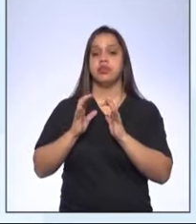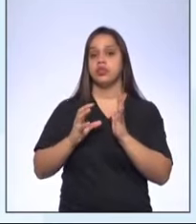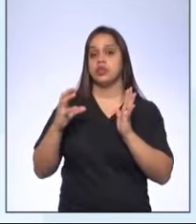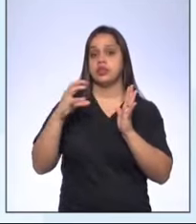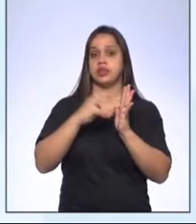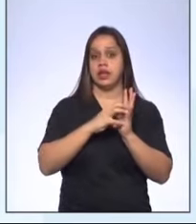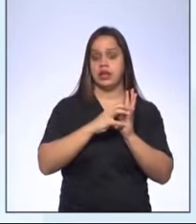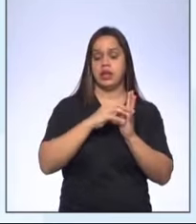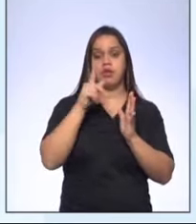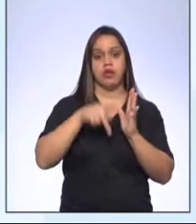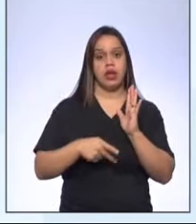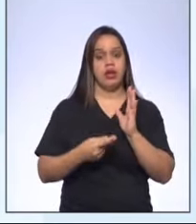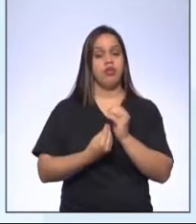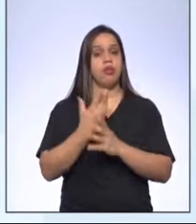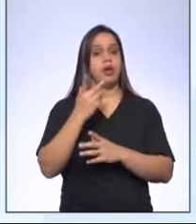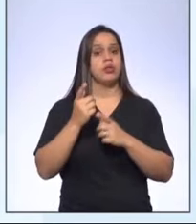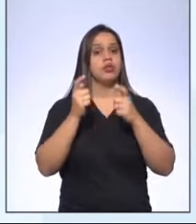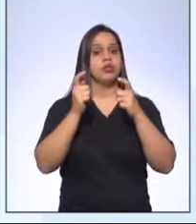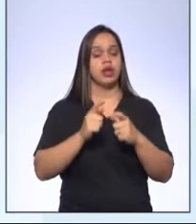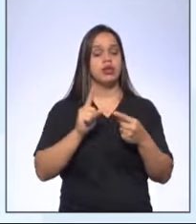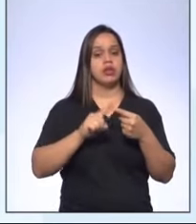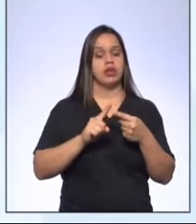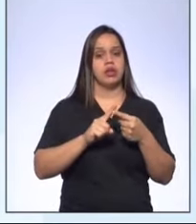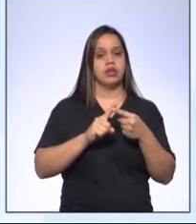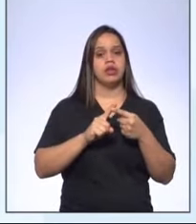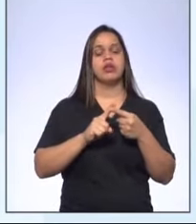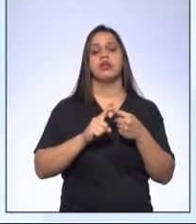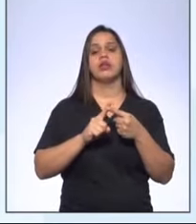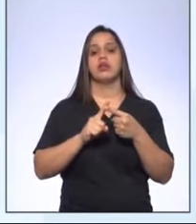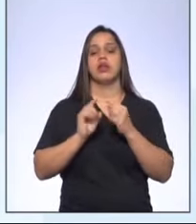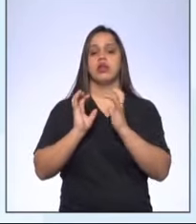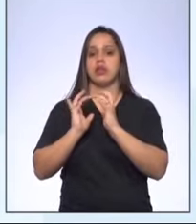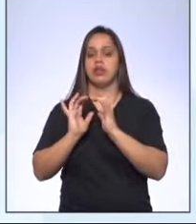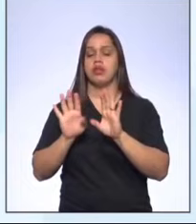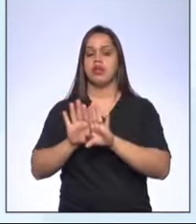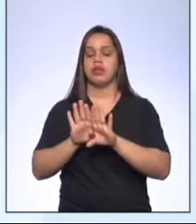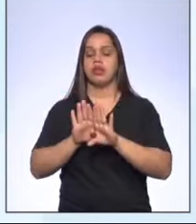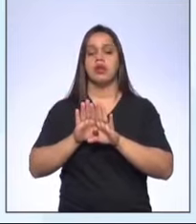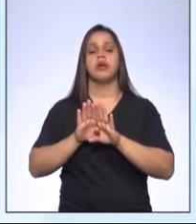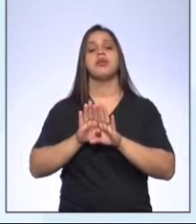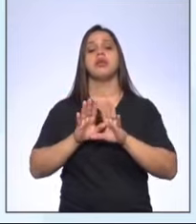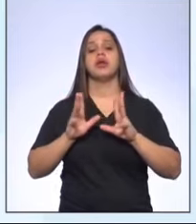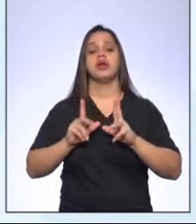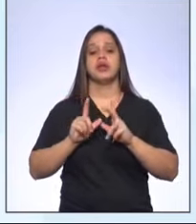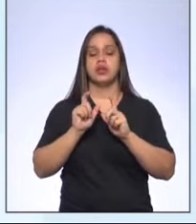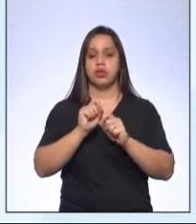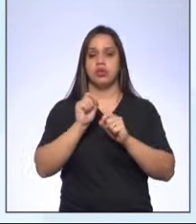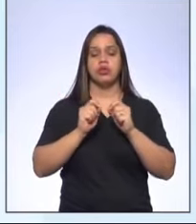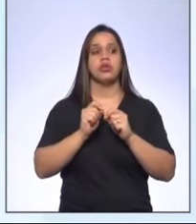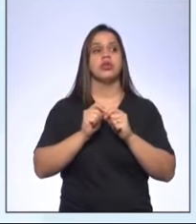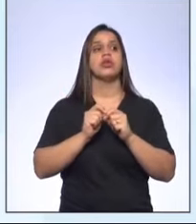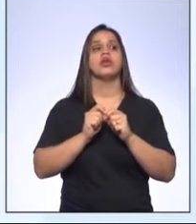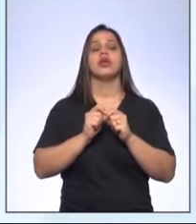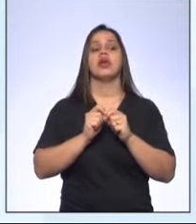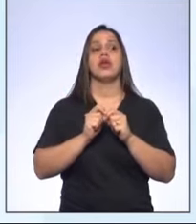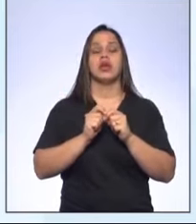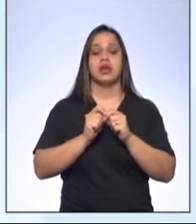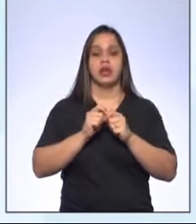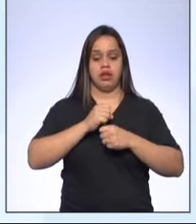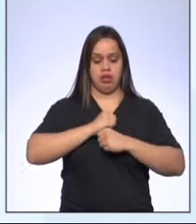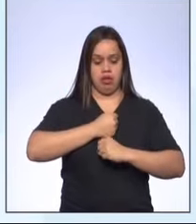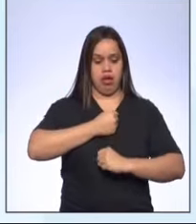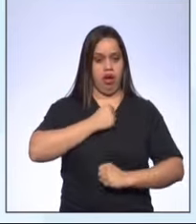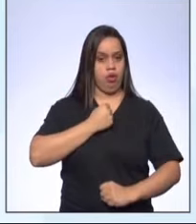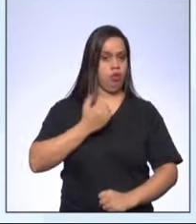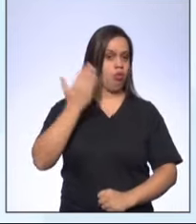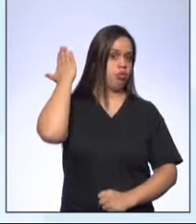formado pelo cérebro e pela medula espinhal. O que é medula espinhal? É lá no centro lá da coluna